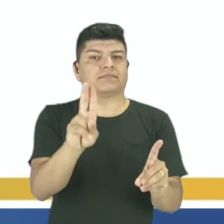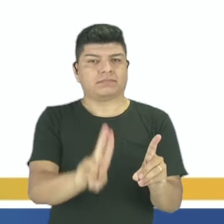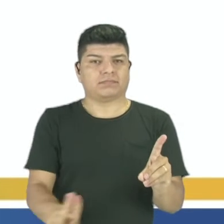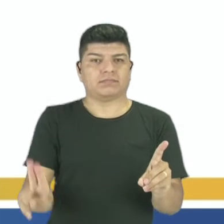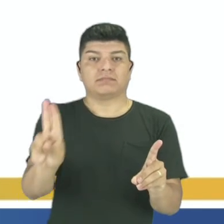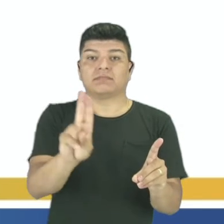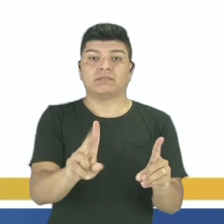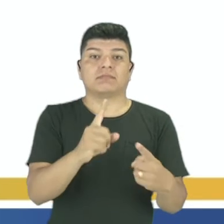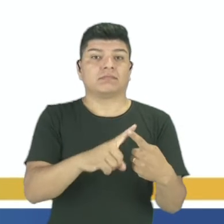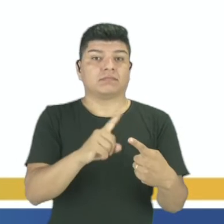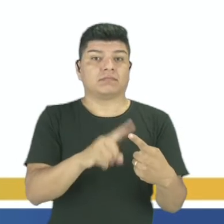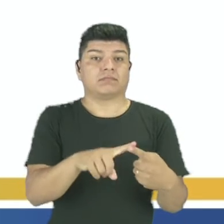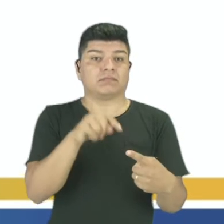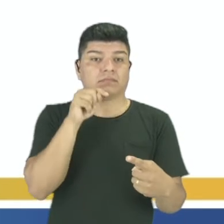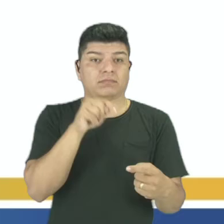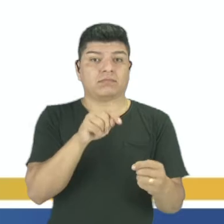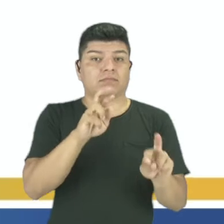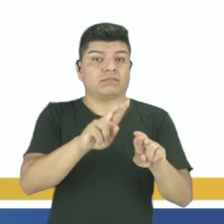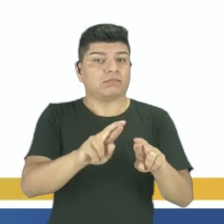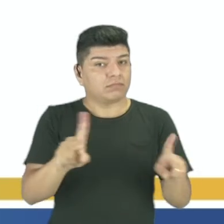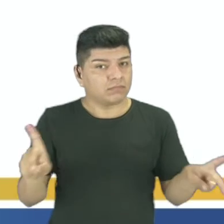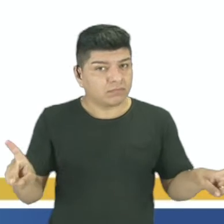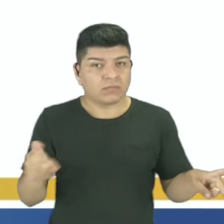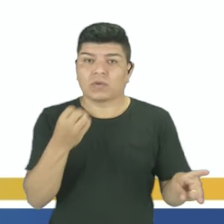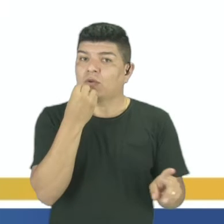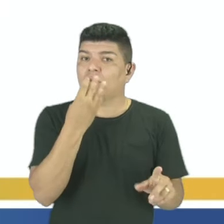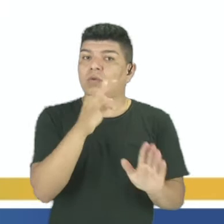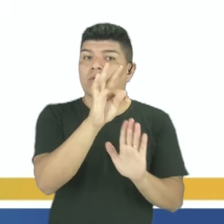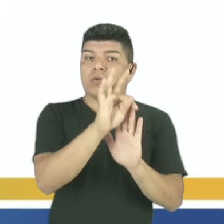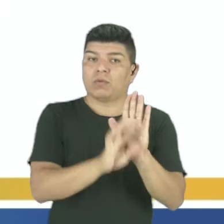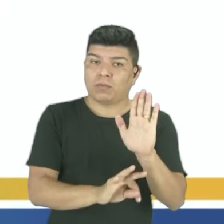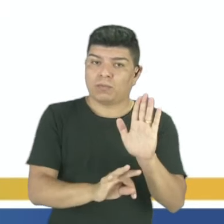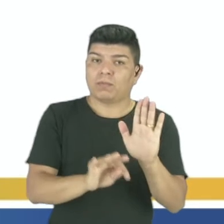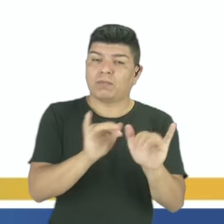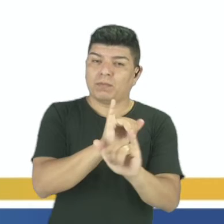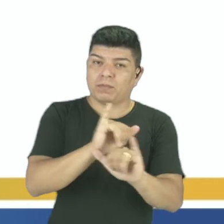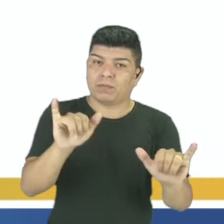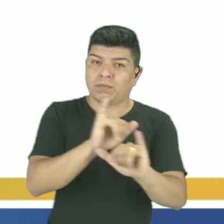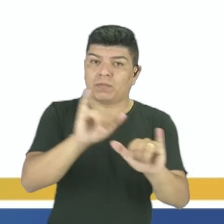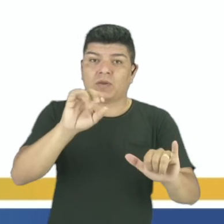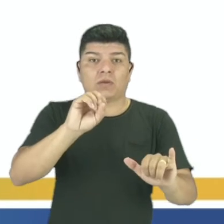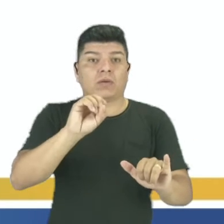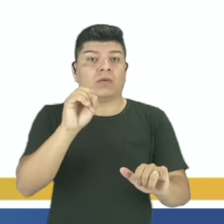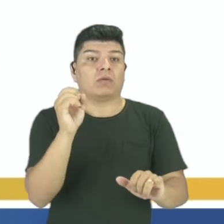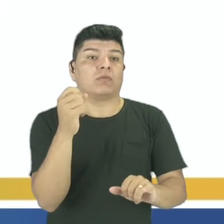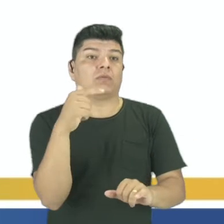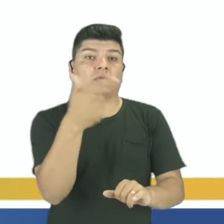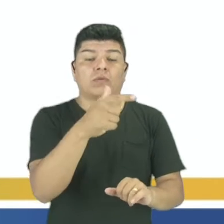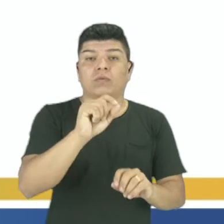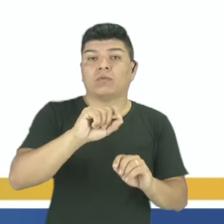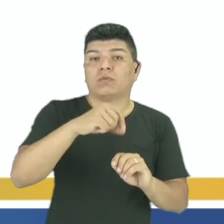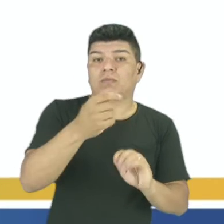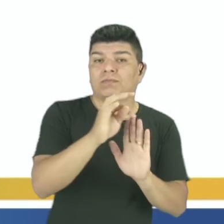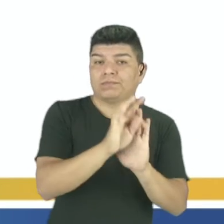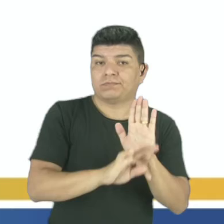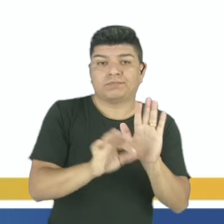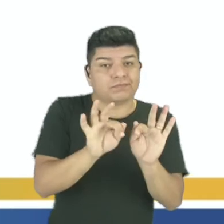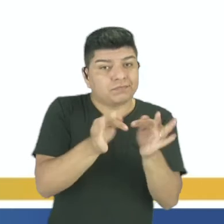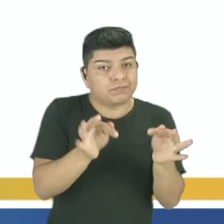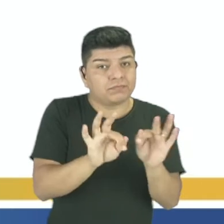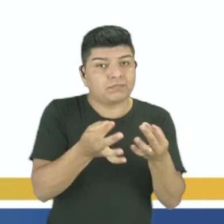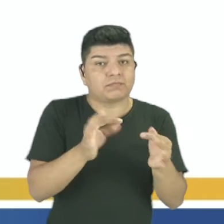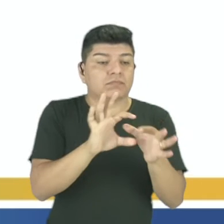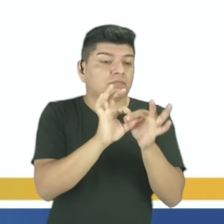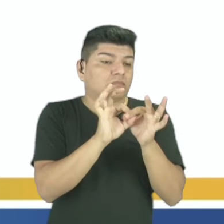trabalhada, pois é nisso que diferencia os bons textos publicitários para os apenas textos. Crie uma ligação